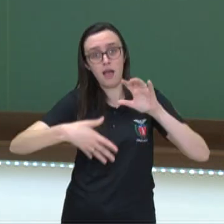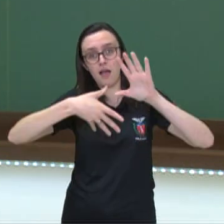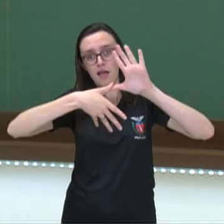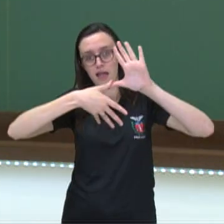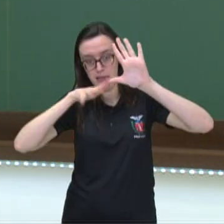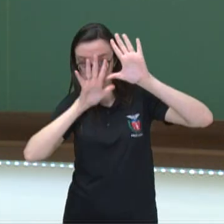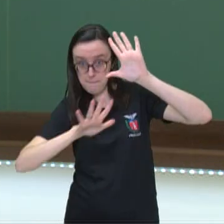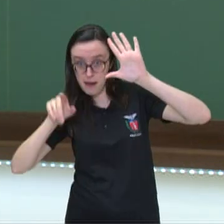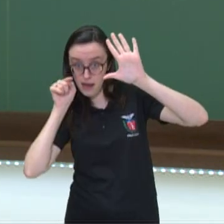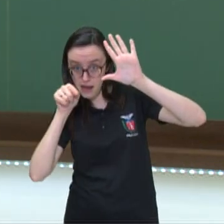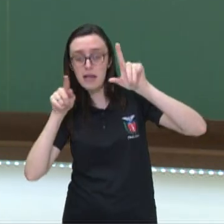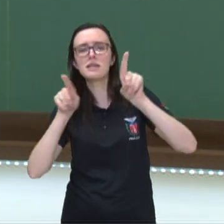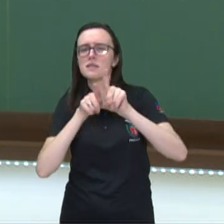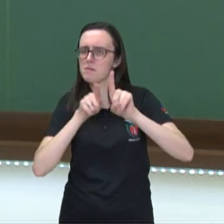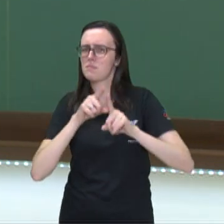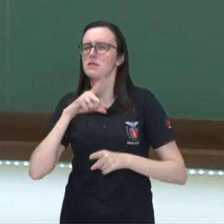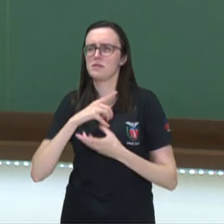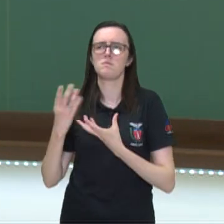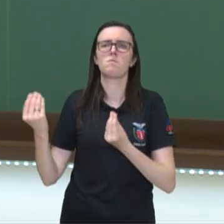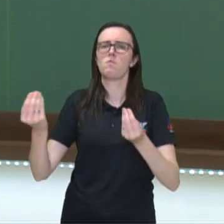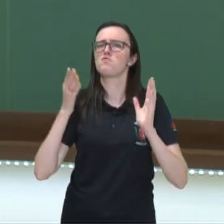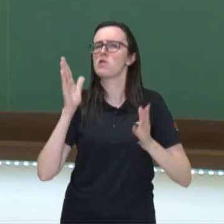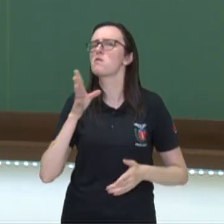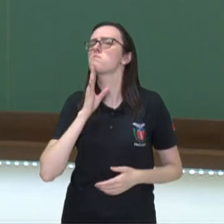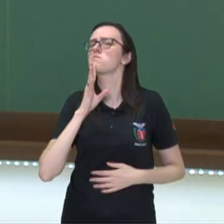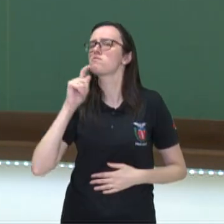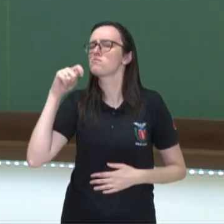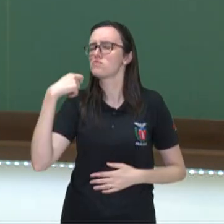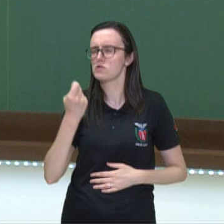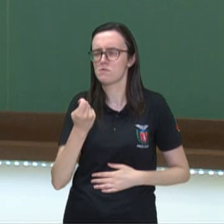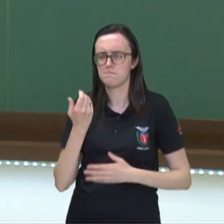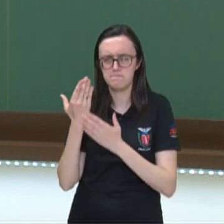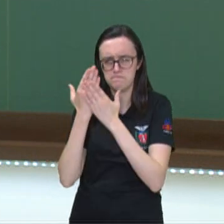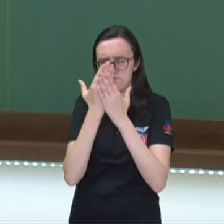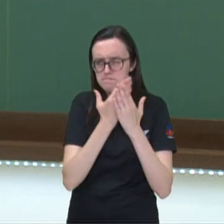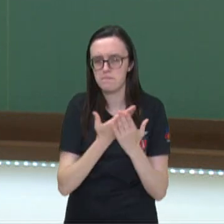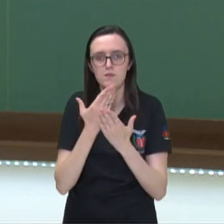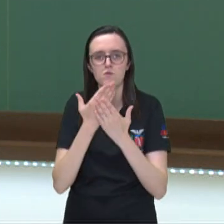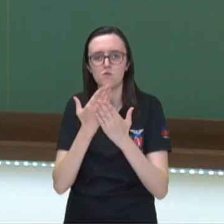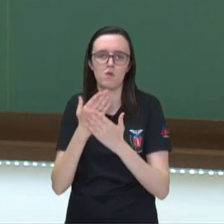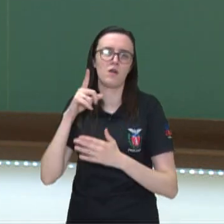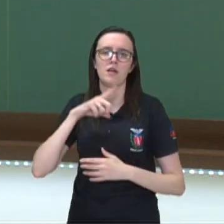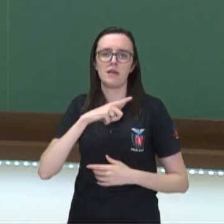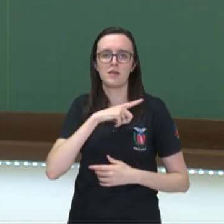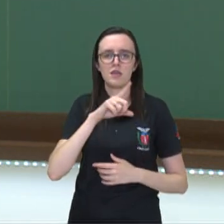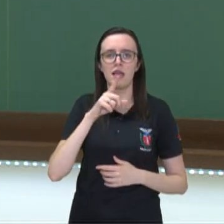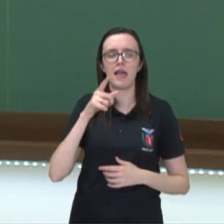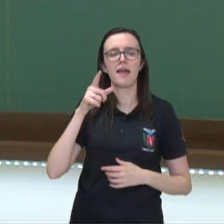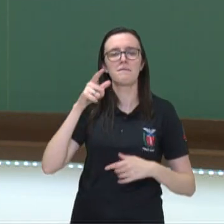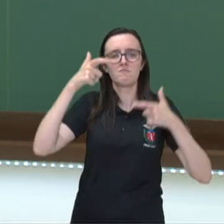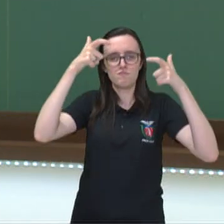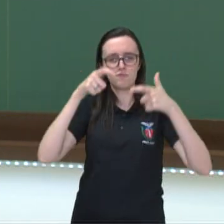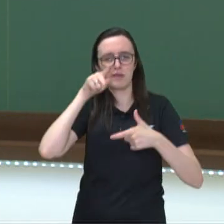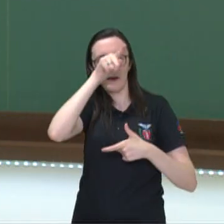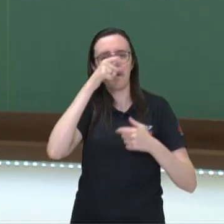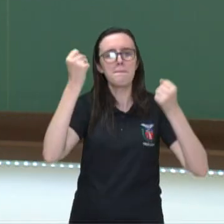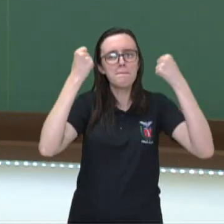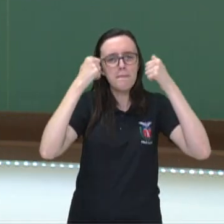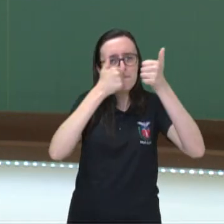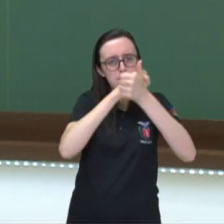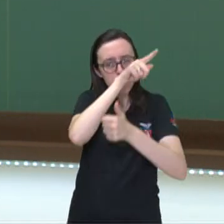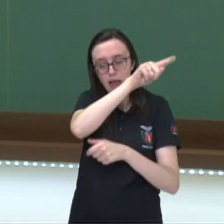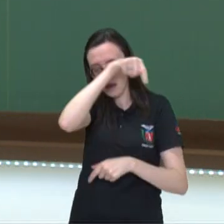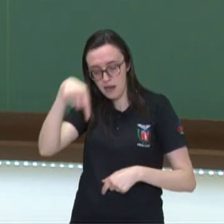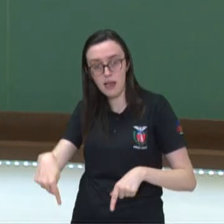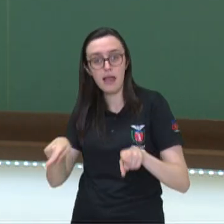os povos indígenas também têm muito conhecimento, sabedoria. Fizeram pirâmides, não só lá no Novo México, Teotihuacan, como